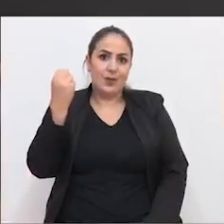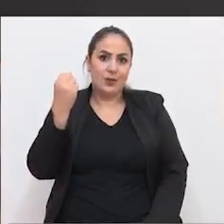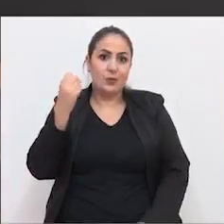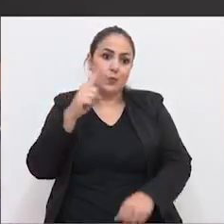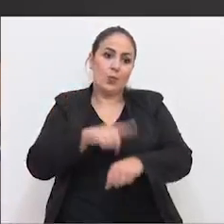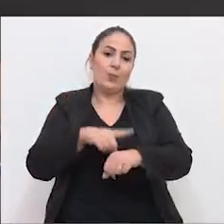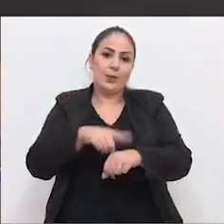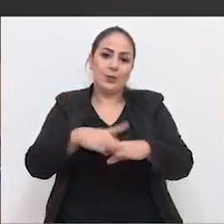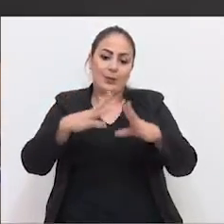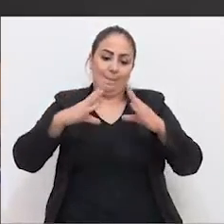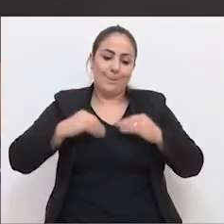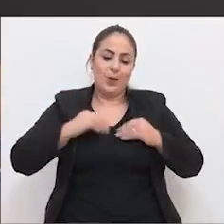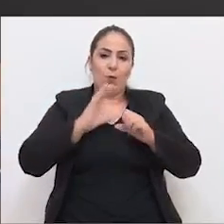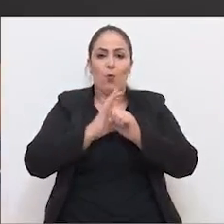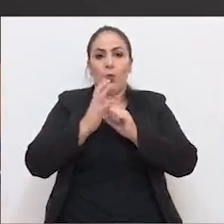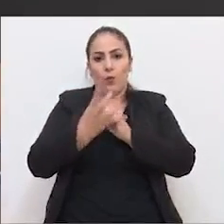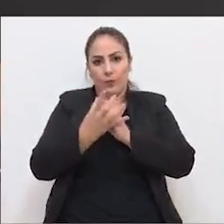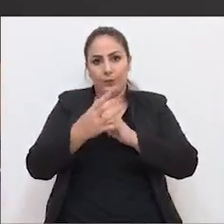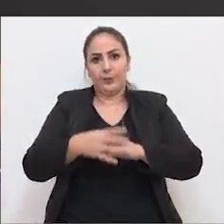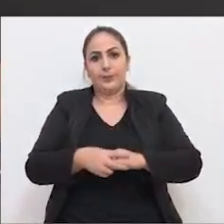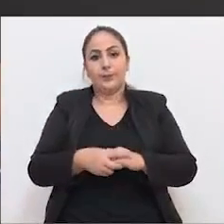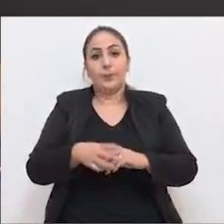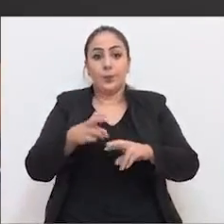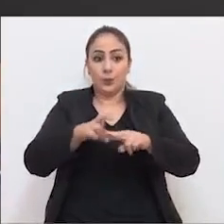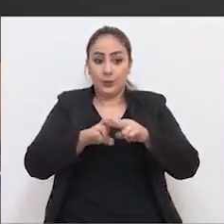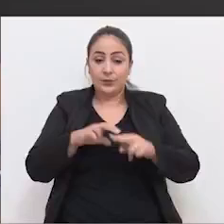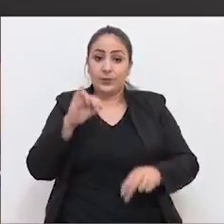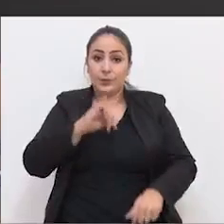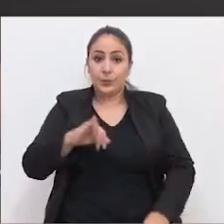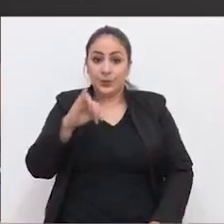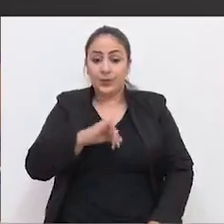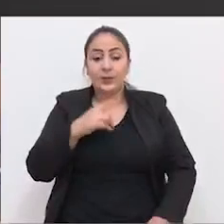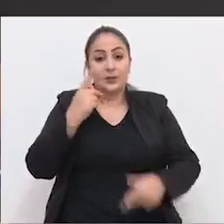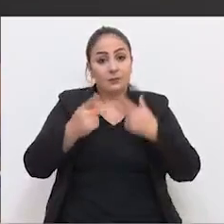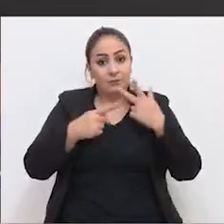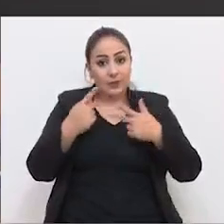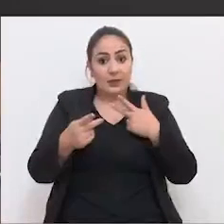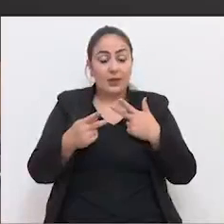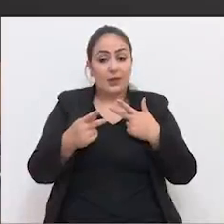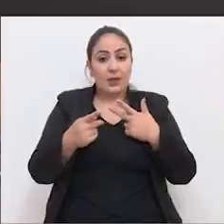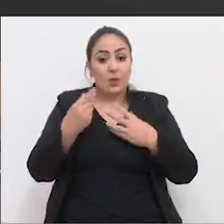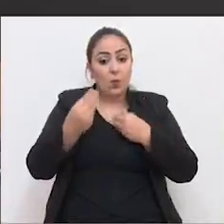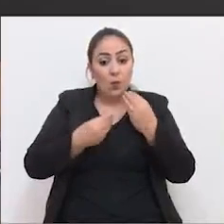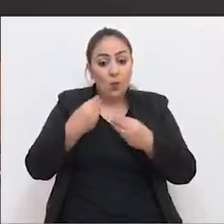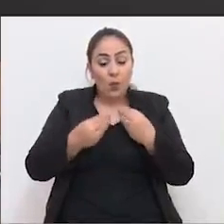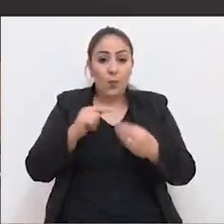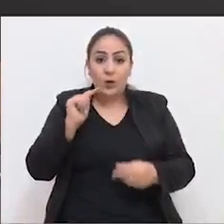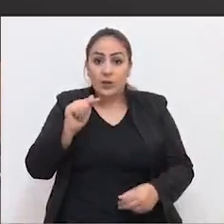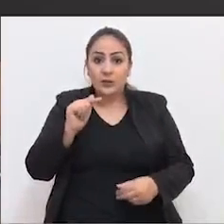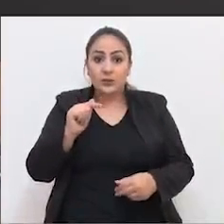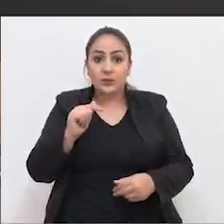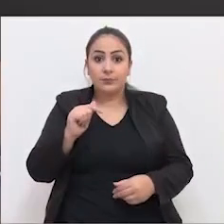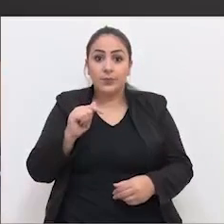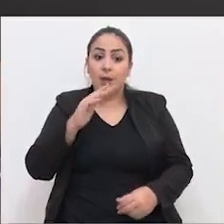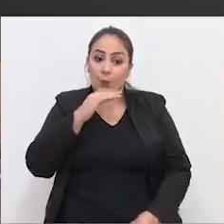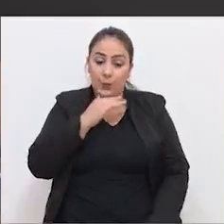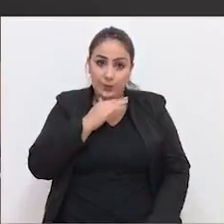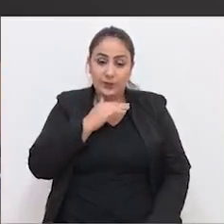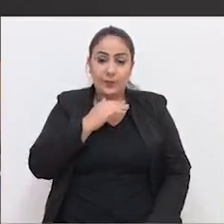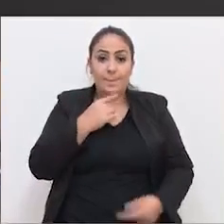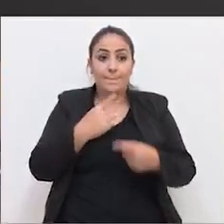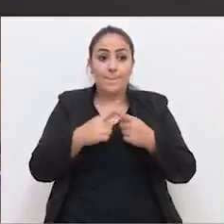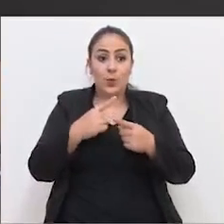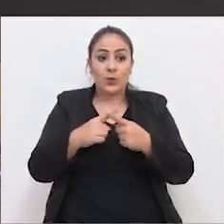no momento do coronavírus, né? É importante dizer o quanto isto é